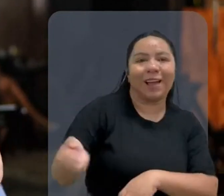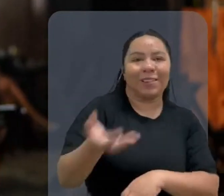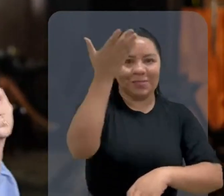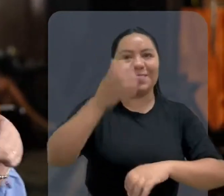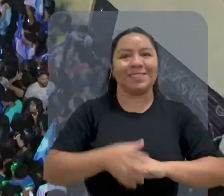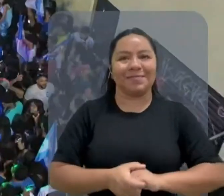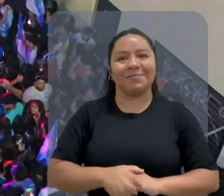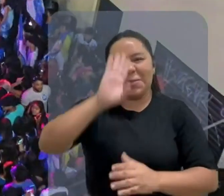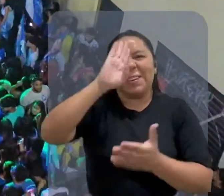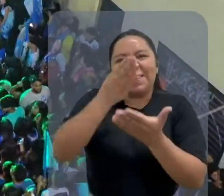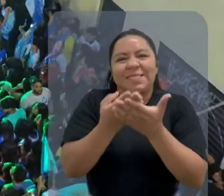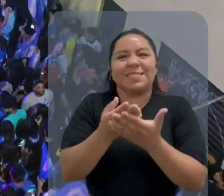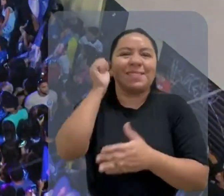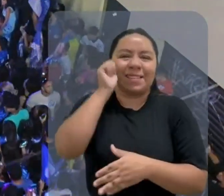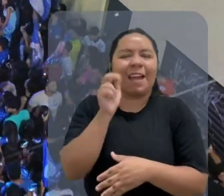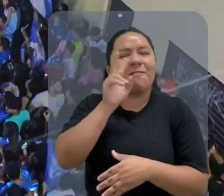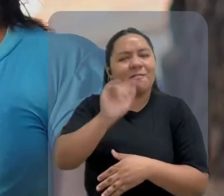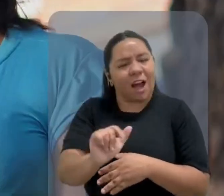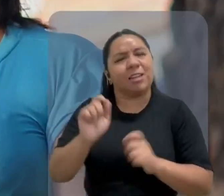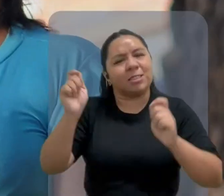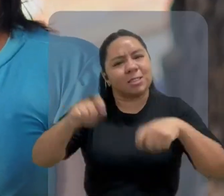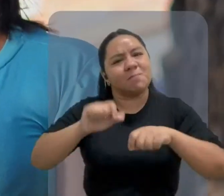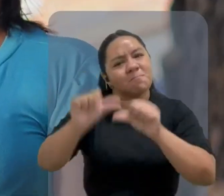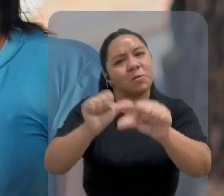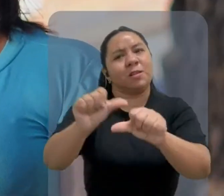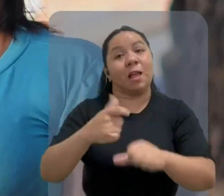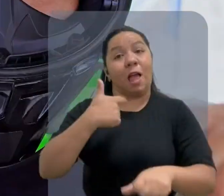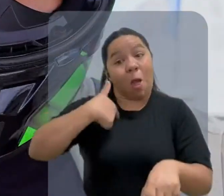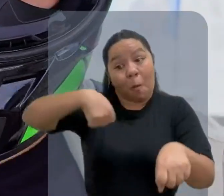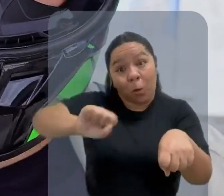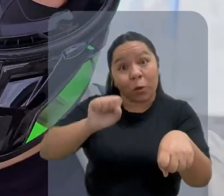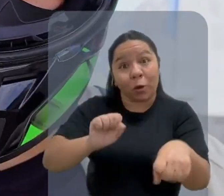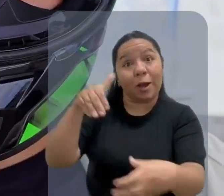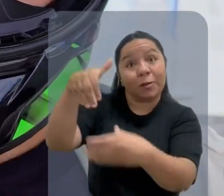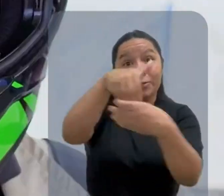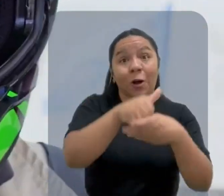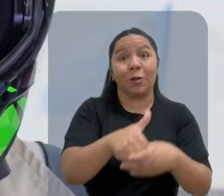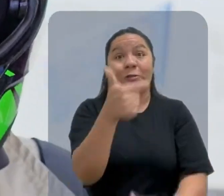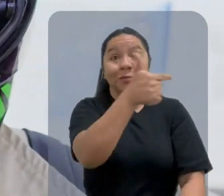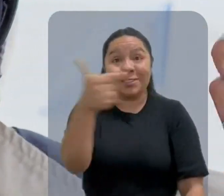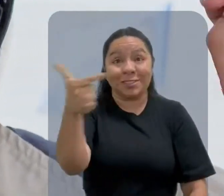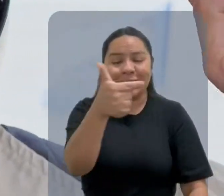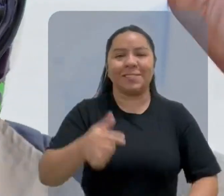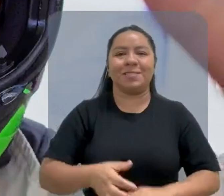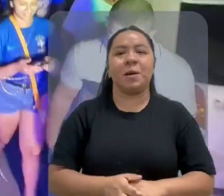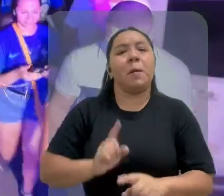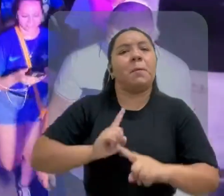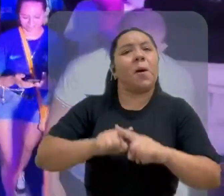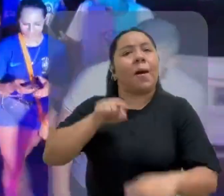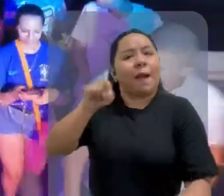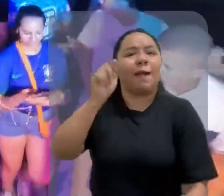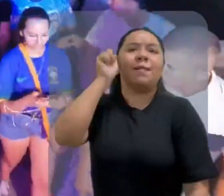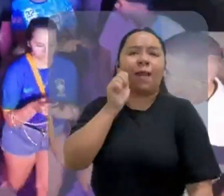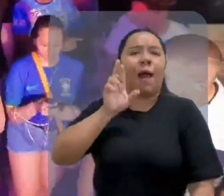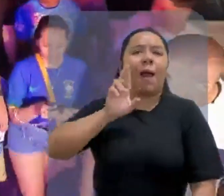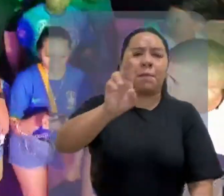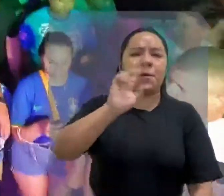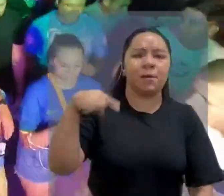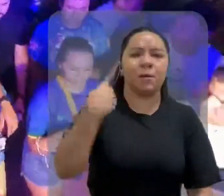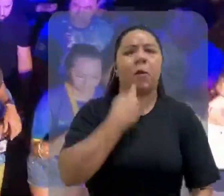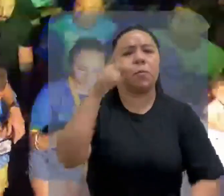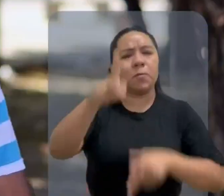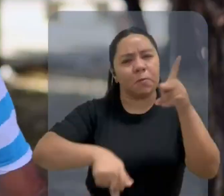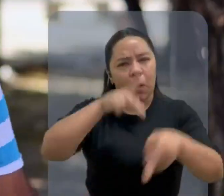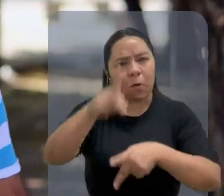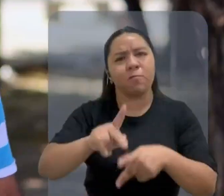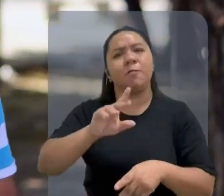é o tempo da renovação. E eu creio que o André vai fazer a mudança. Sou motoqueiro, voto André 22. Porque o André Fernandes representa